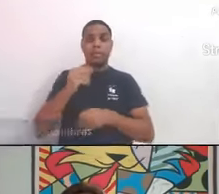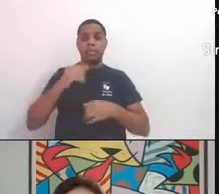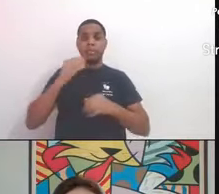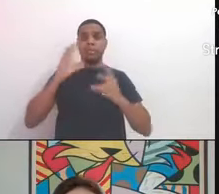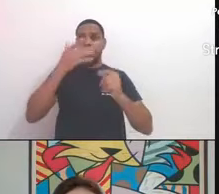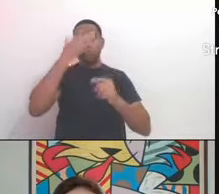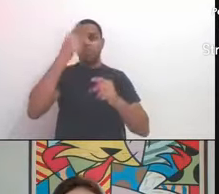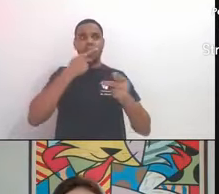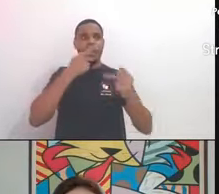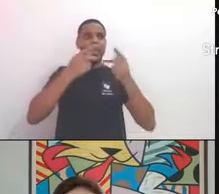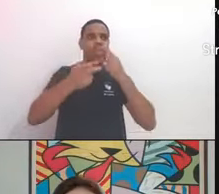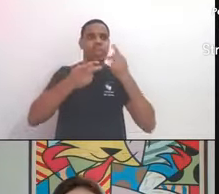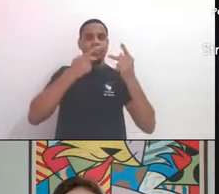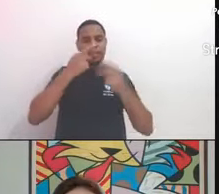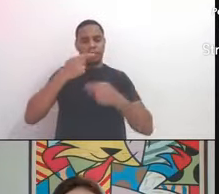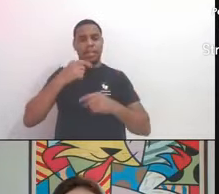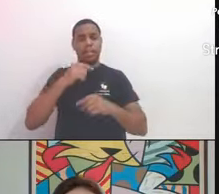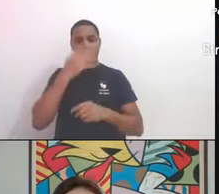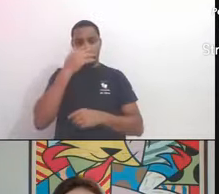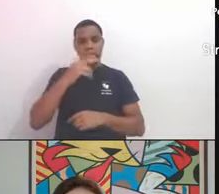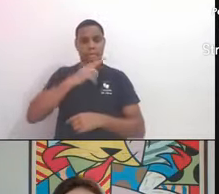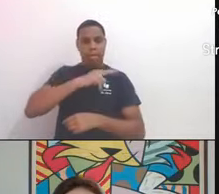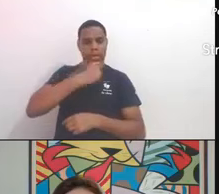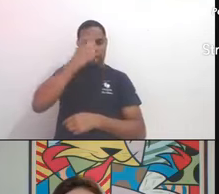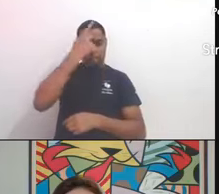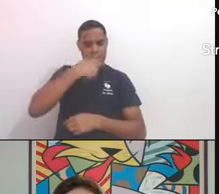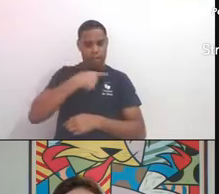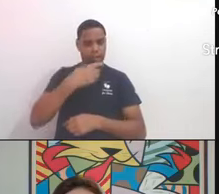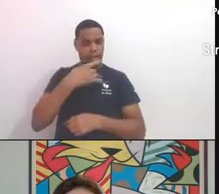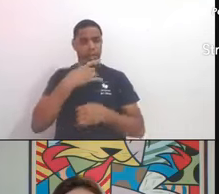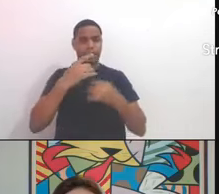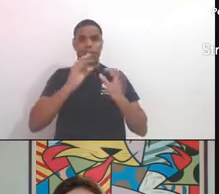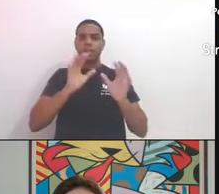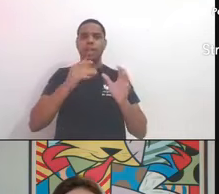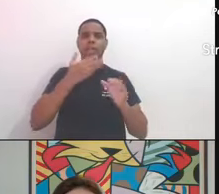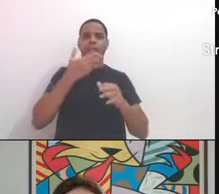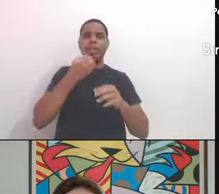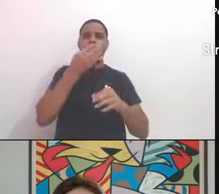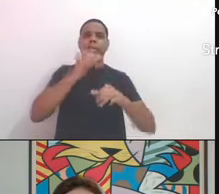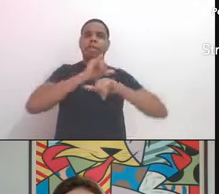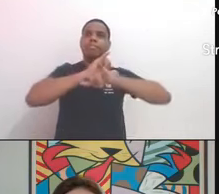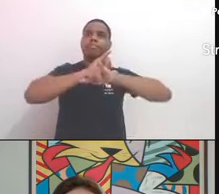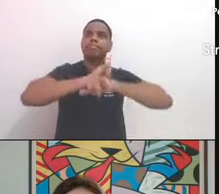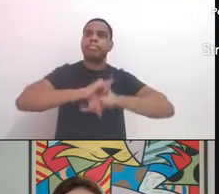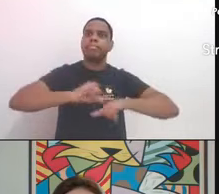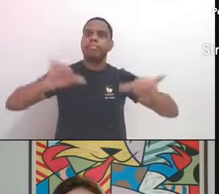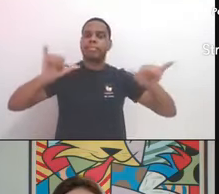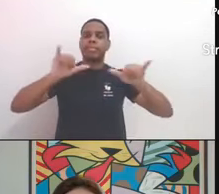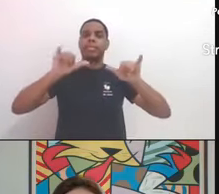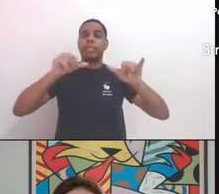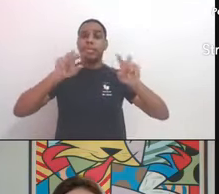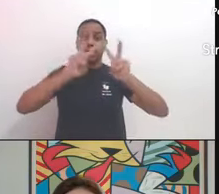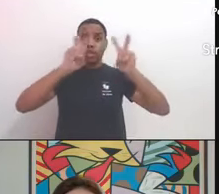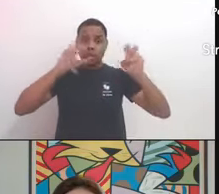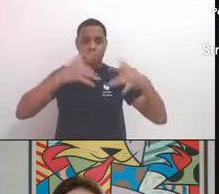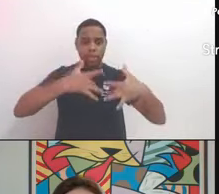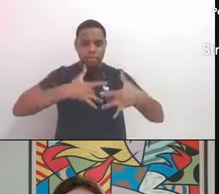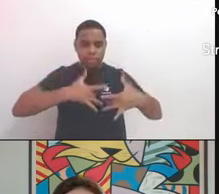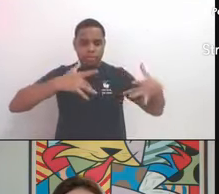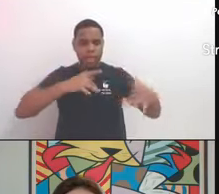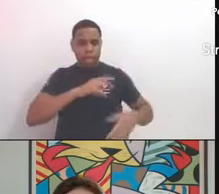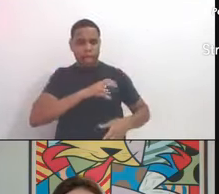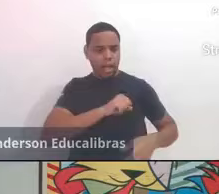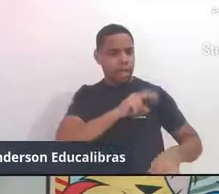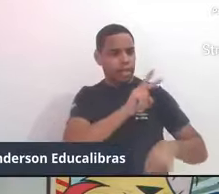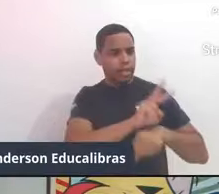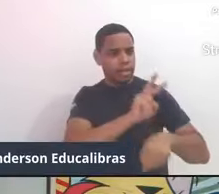disso de forma individual. Talvez seria bom fazer uma campanha sobre solidariedade